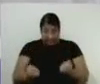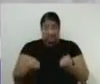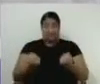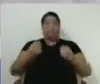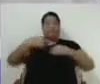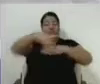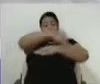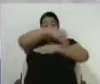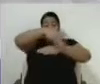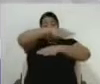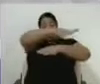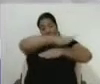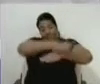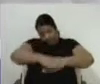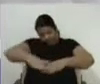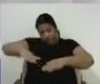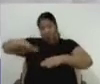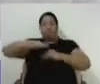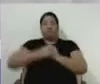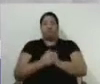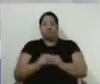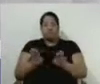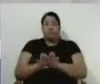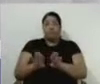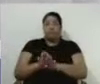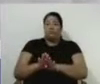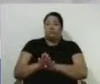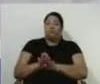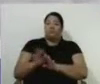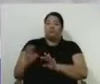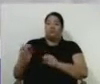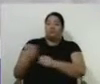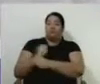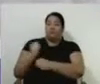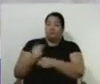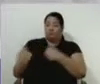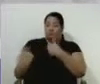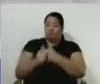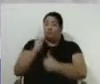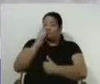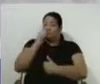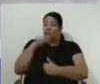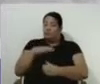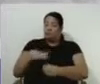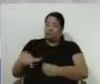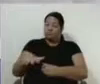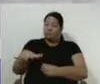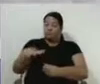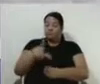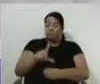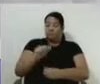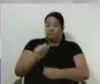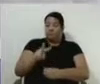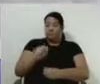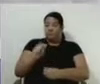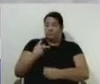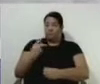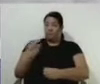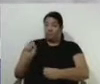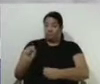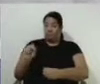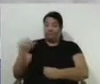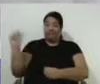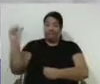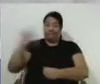Corrego Lava Pés, isso impactou ainda mais essa região. Então, esse requerimento tem o intuito de não deixar no